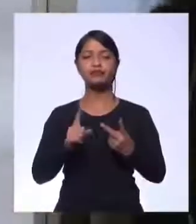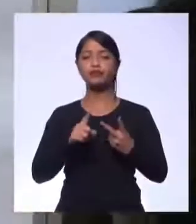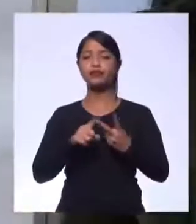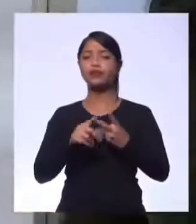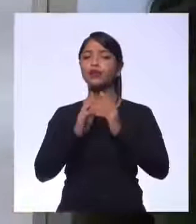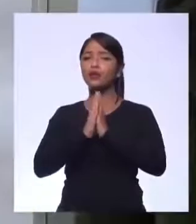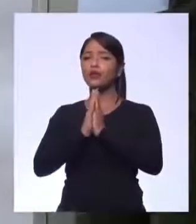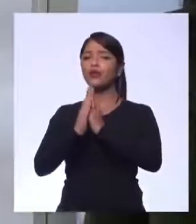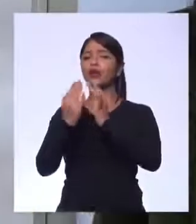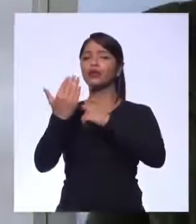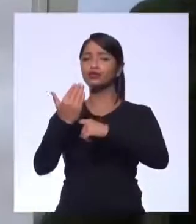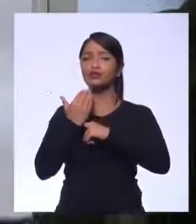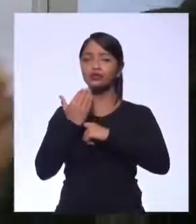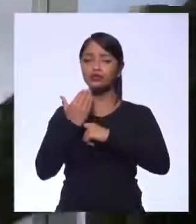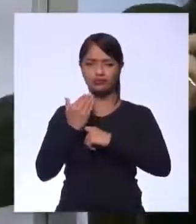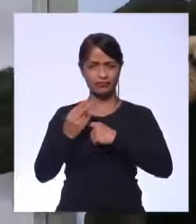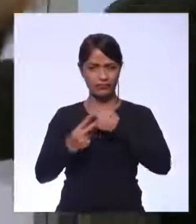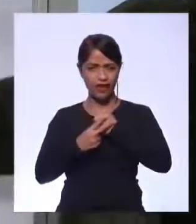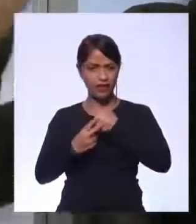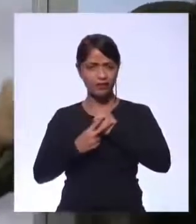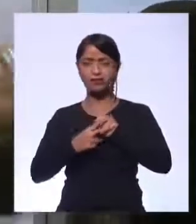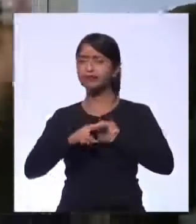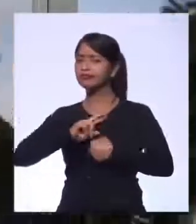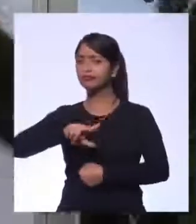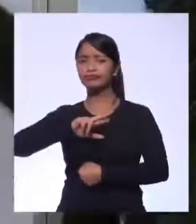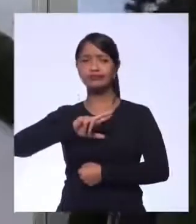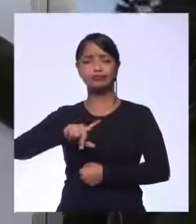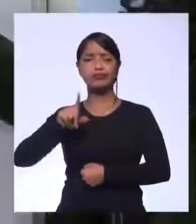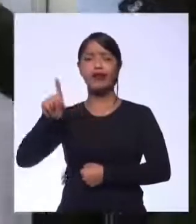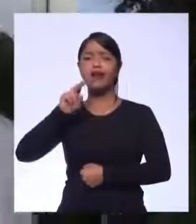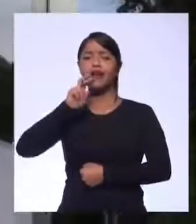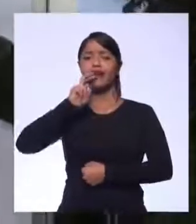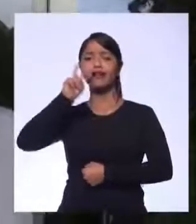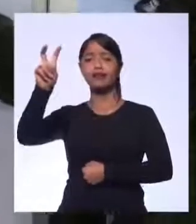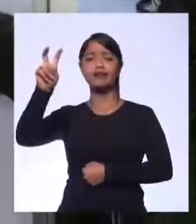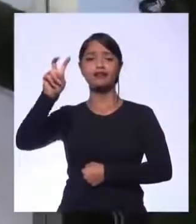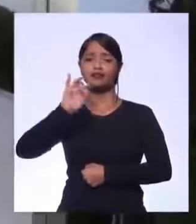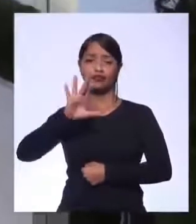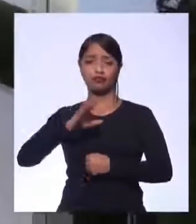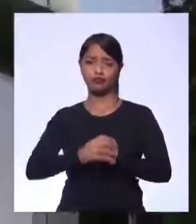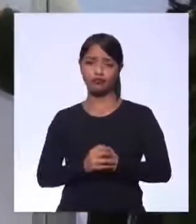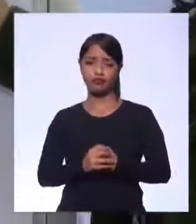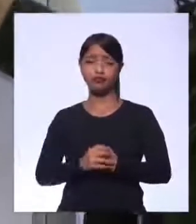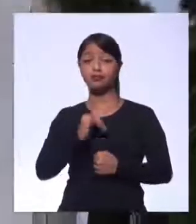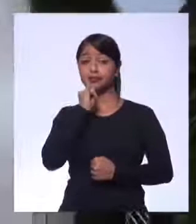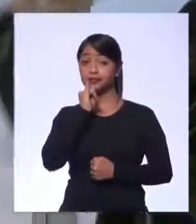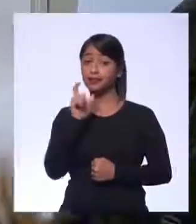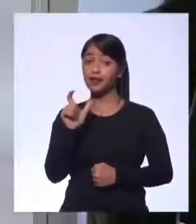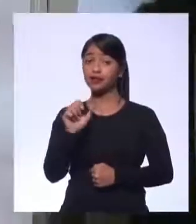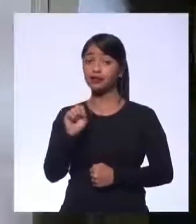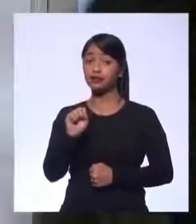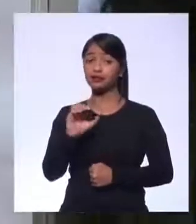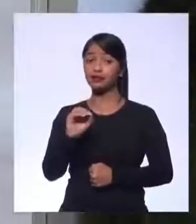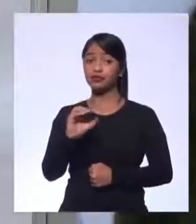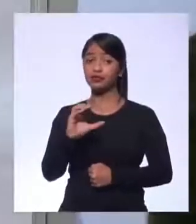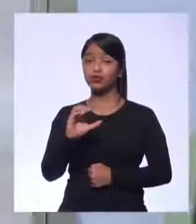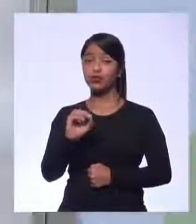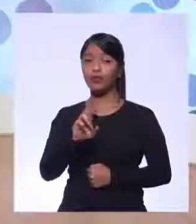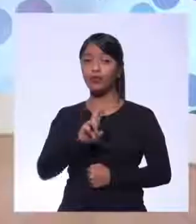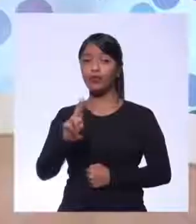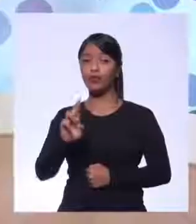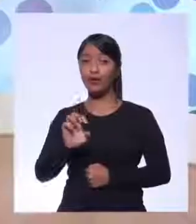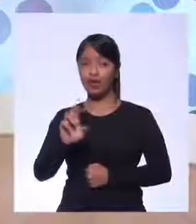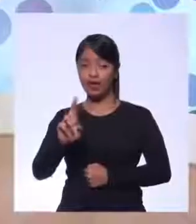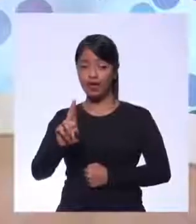socorro. Socorro é verbo, gente? Não. Não, é um grito e tal. Socorrer talvez seria um verbo, mas o socorro aqui é um pedido de